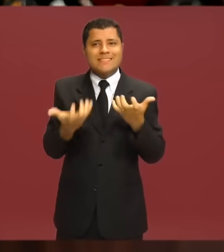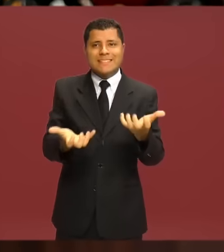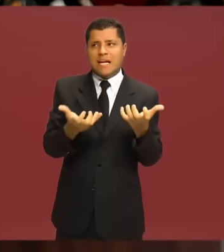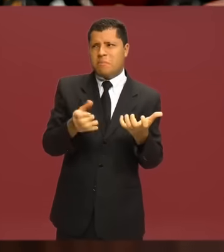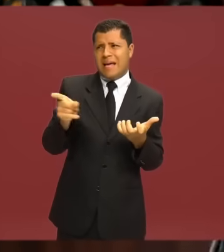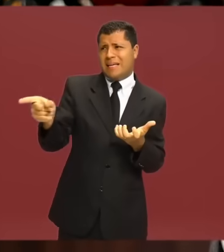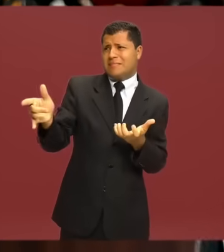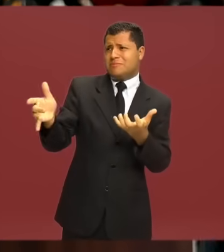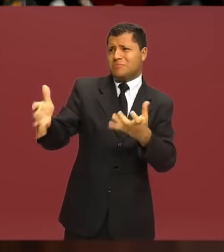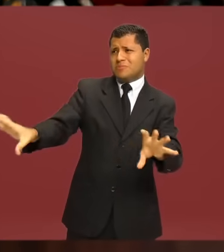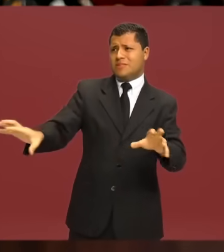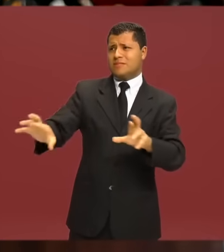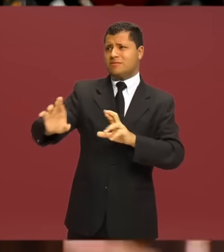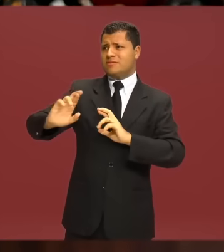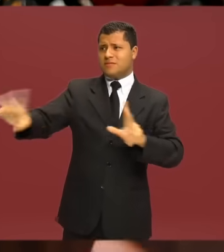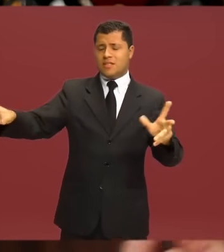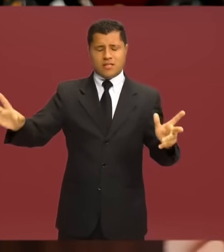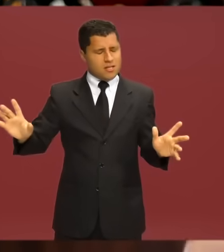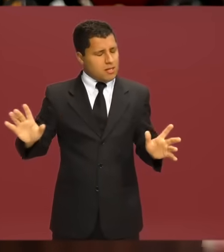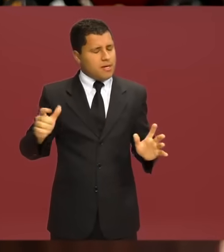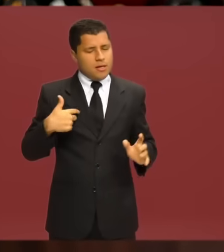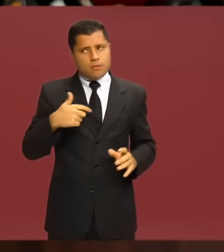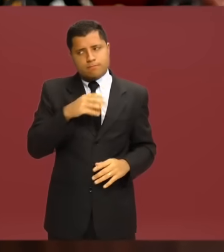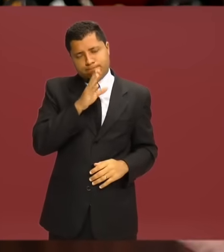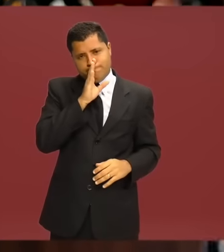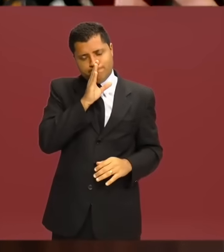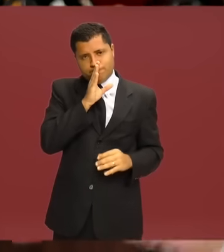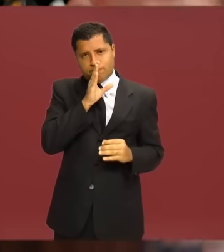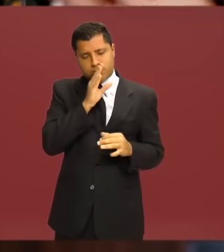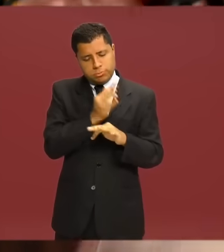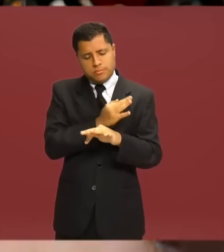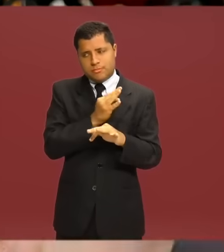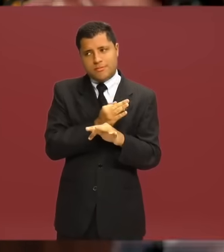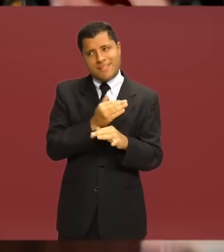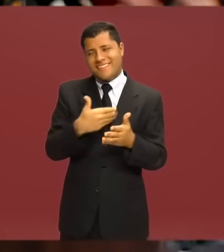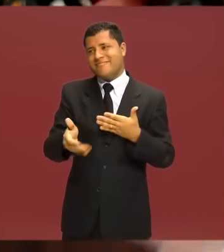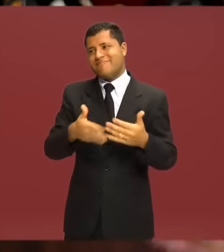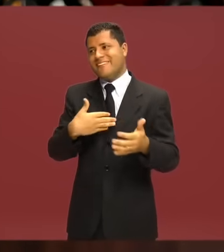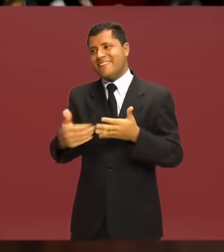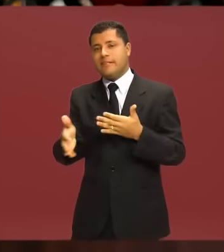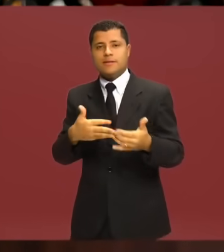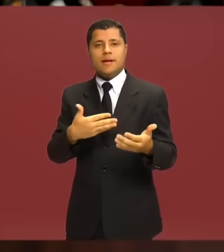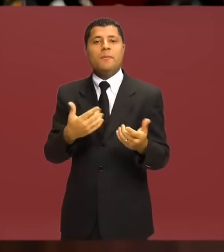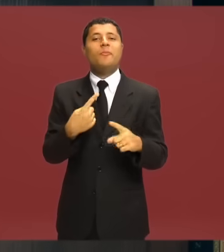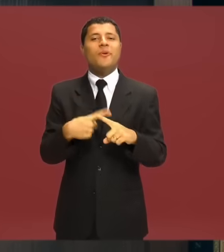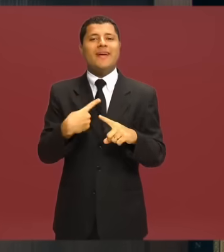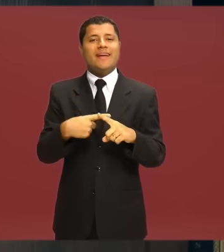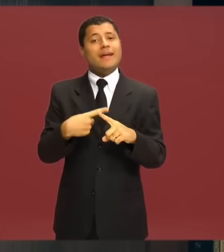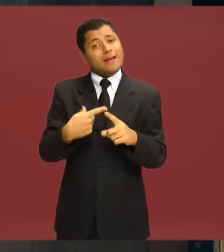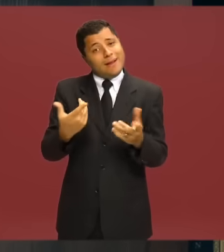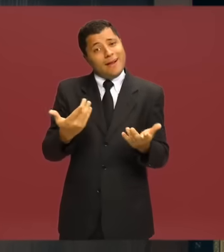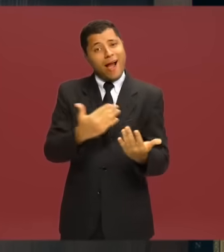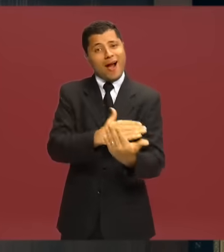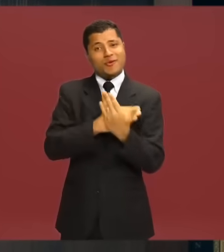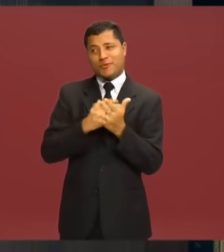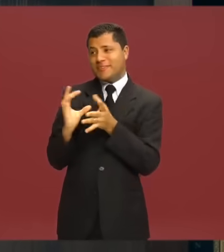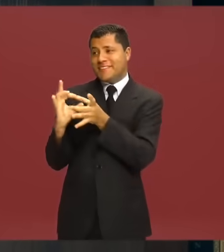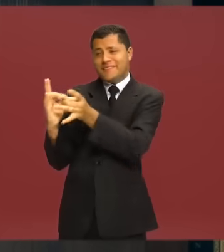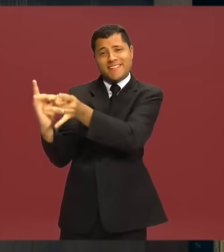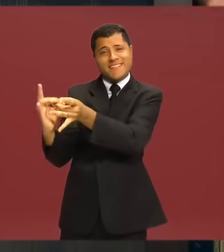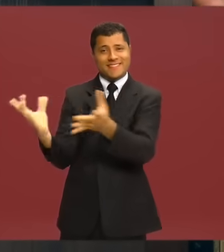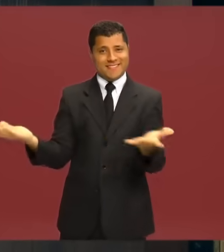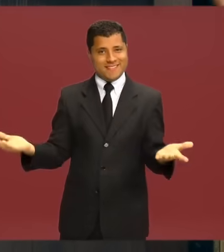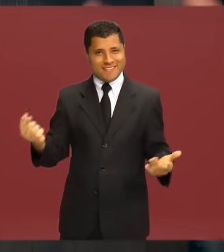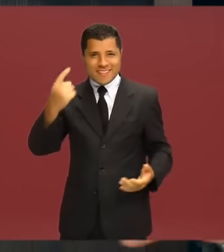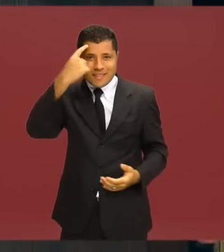pretensão que é exclusivamente Nossa para poder proteger essa convivência para poder proteger